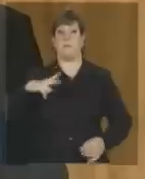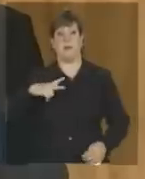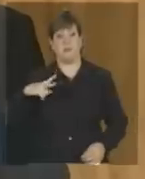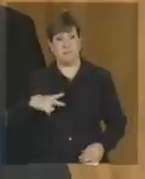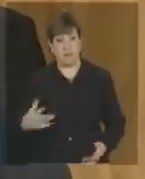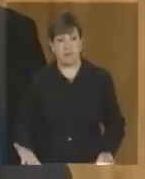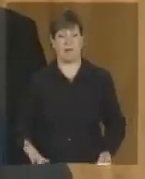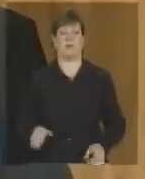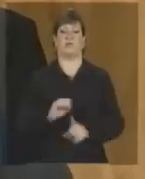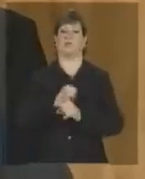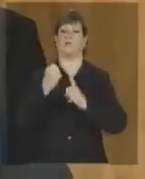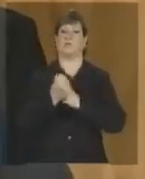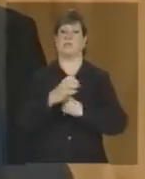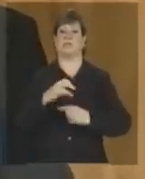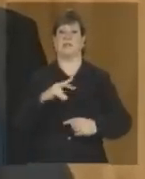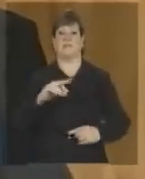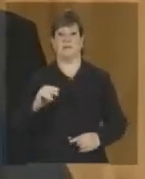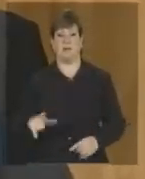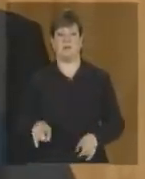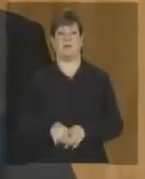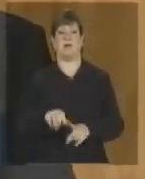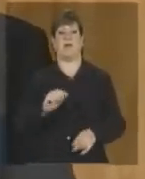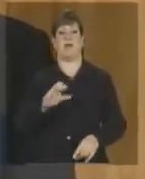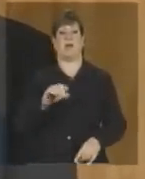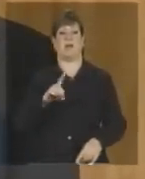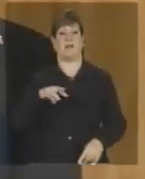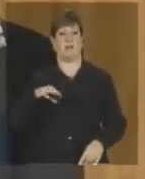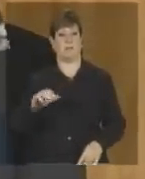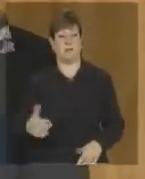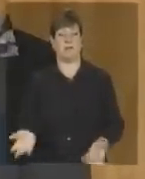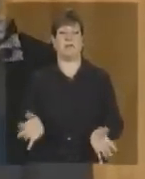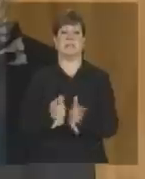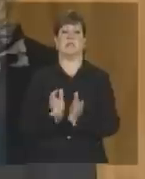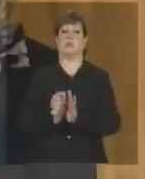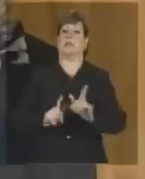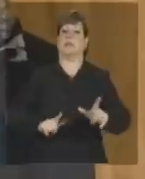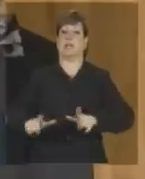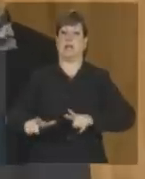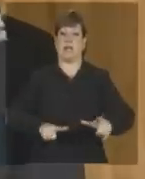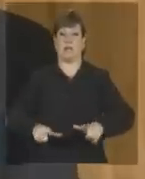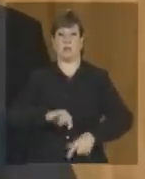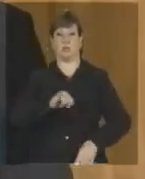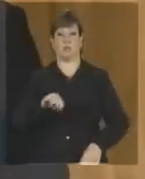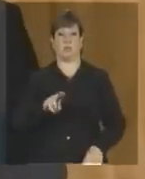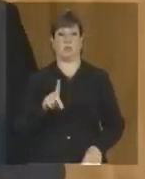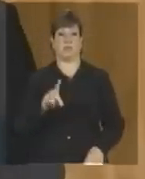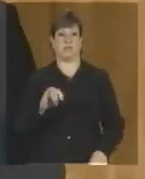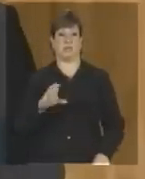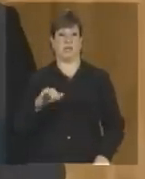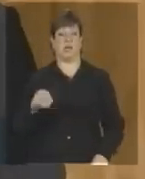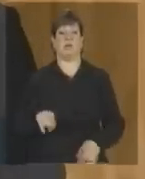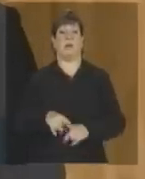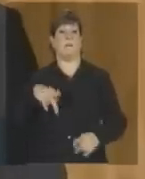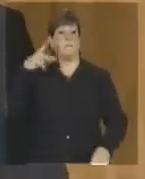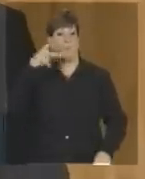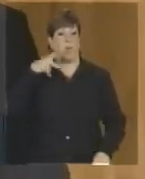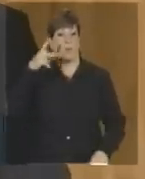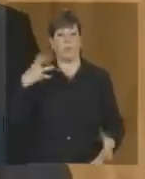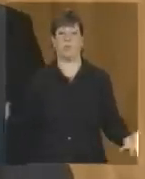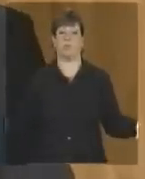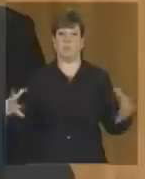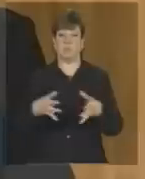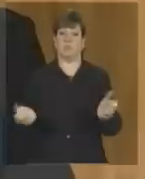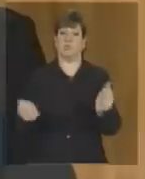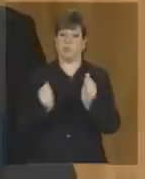da sociedade civil, da academia, do setor de trabalho, judiciário, os parlamentares, e